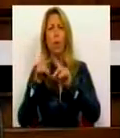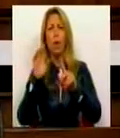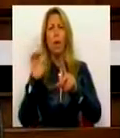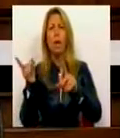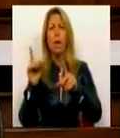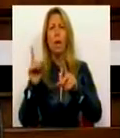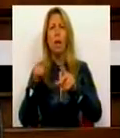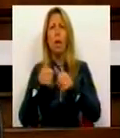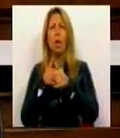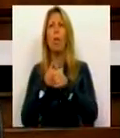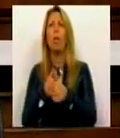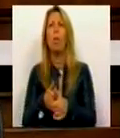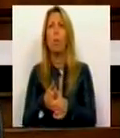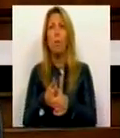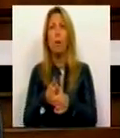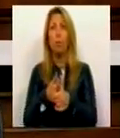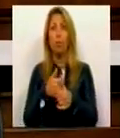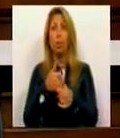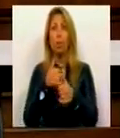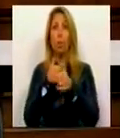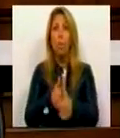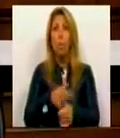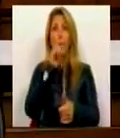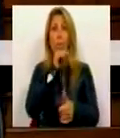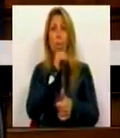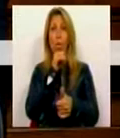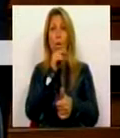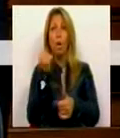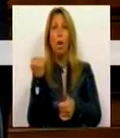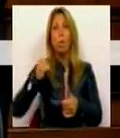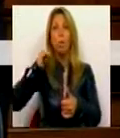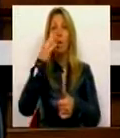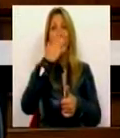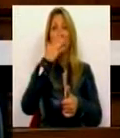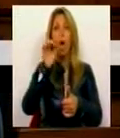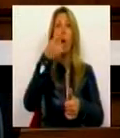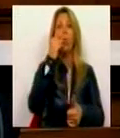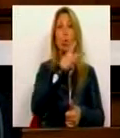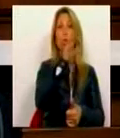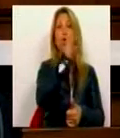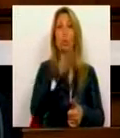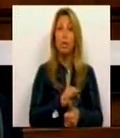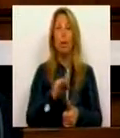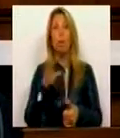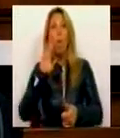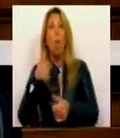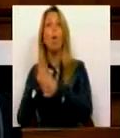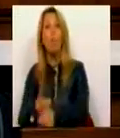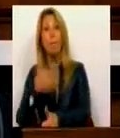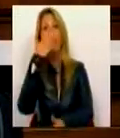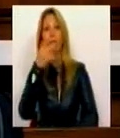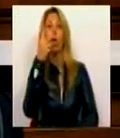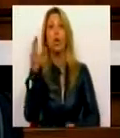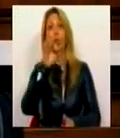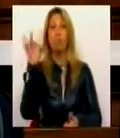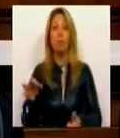cumprimento se não for 2%, e não há necessariamente cumprimento se for 2%, desde logo porque a este critério está